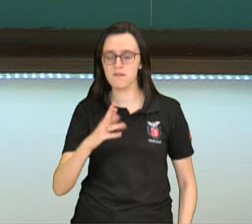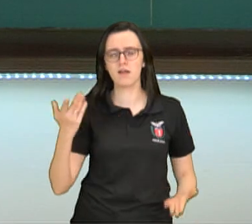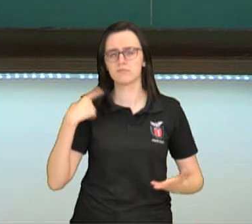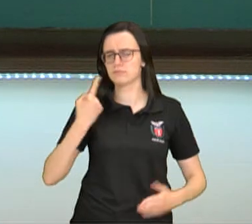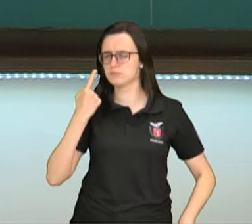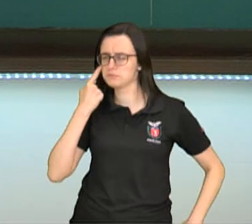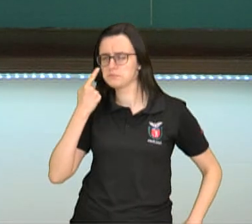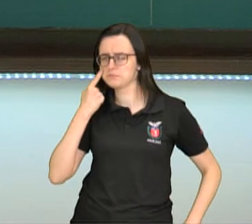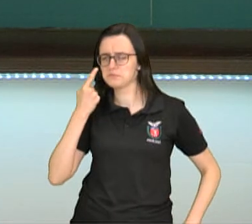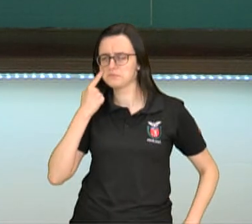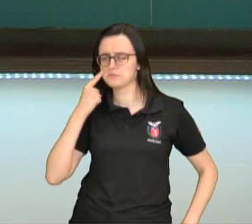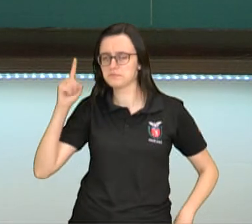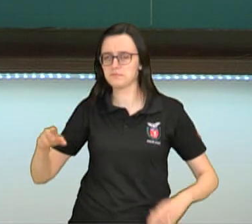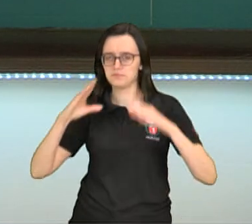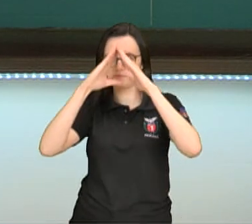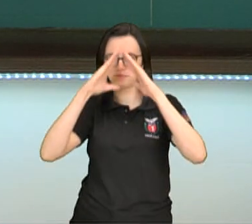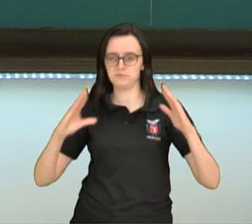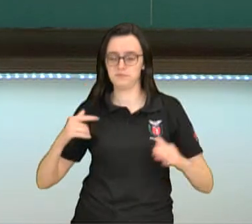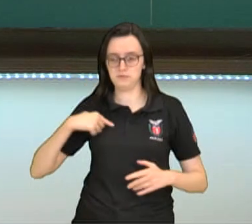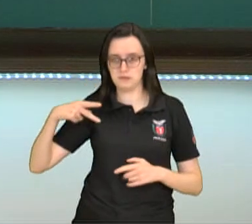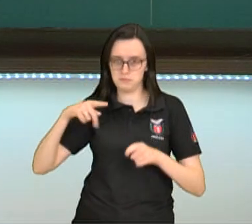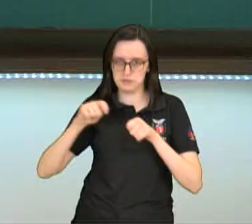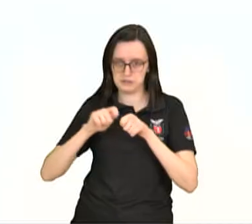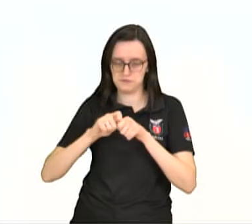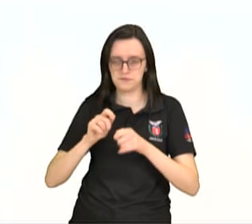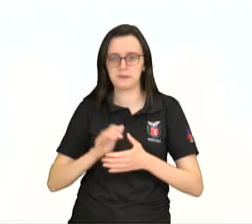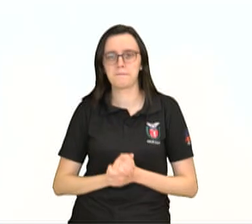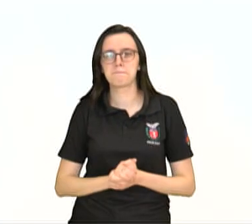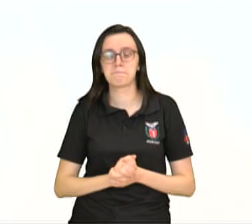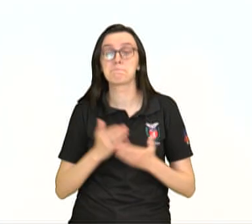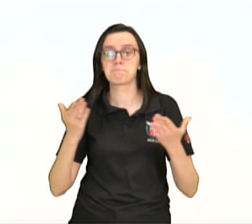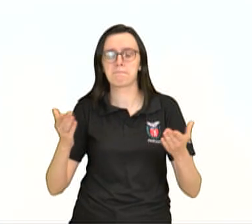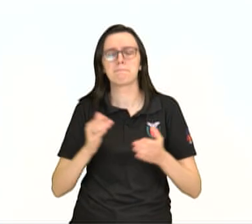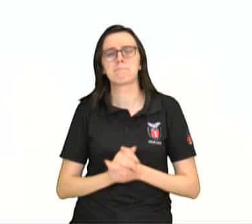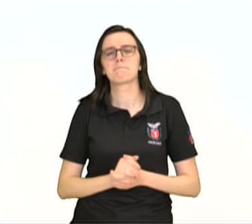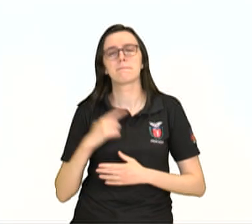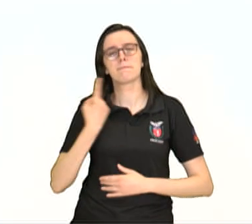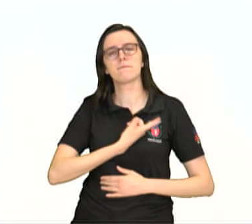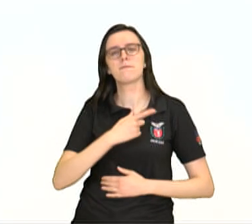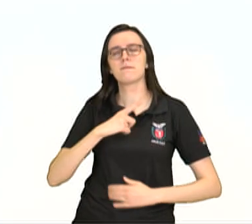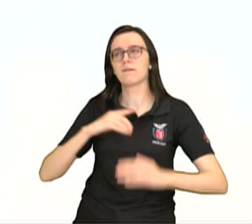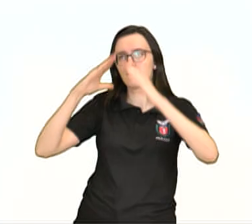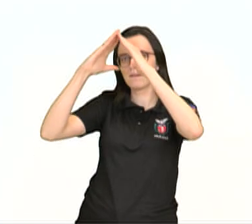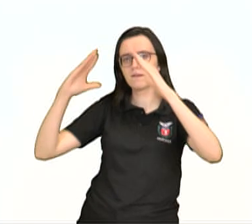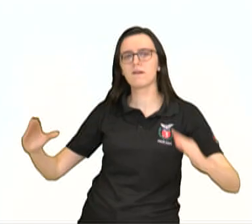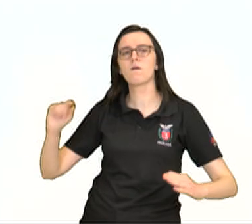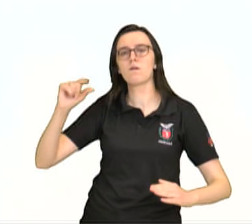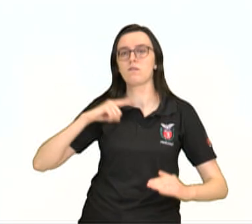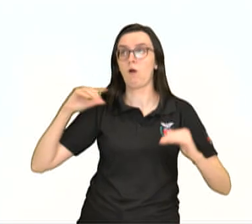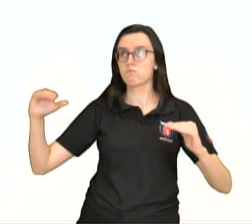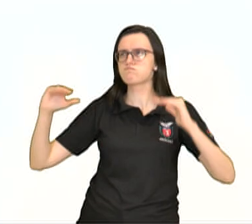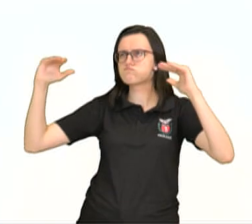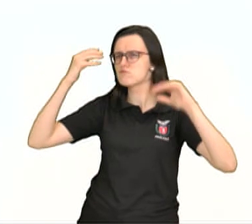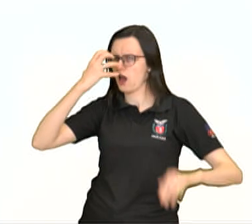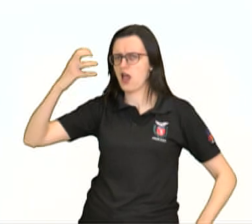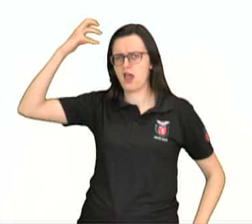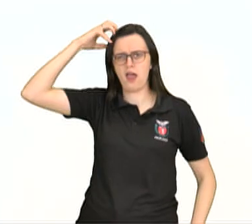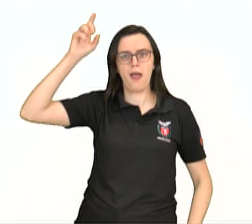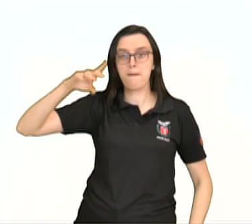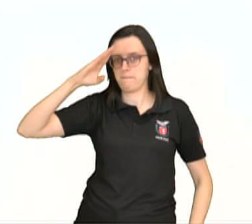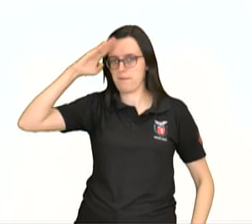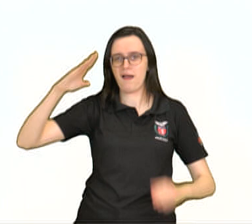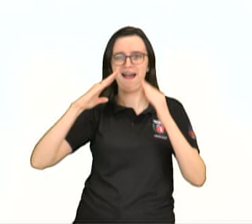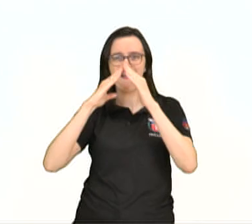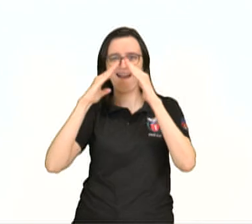vamos dar uma olhadinha na pirâmide que o professor fez. Então, aqui a gente tem o rei como o principal,